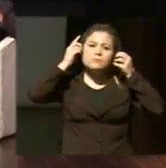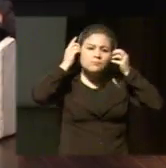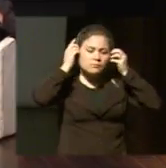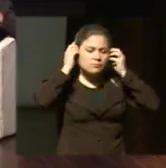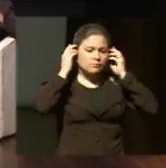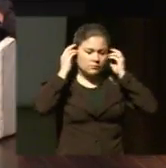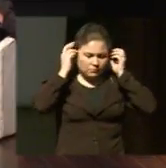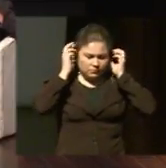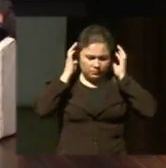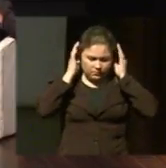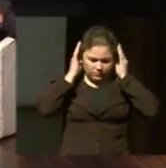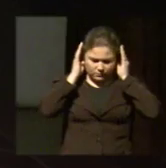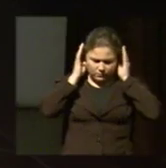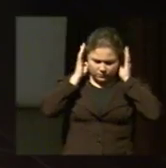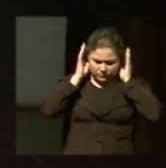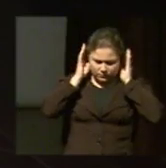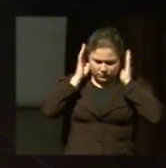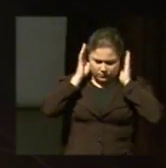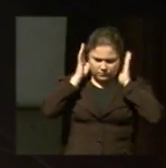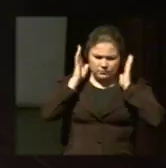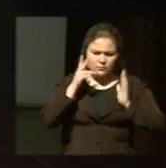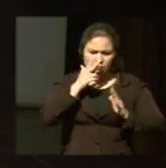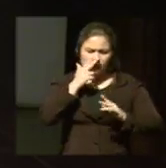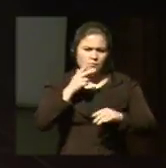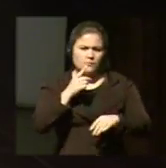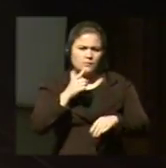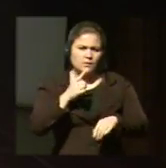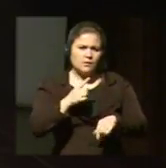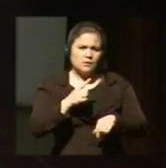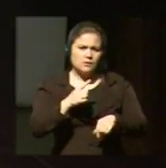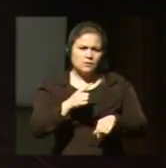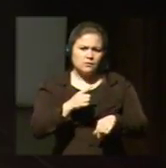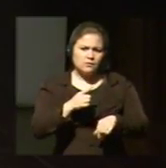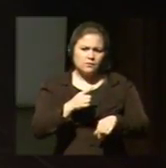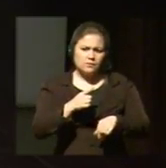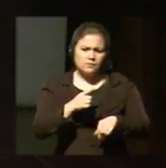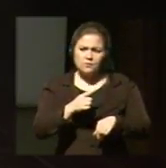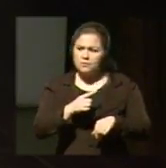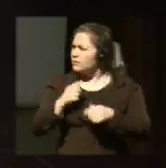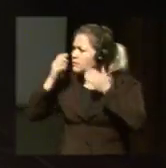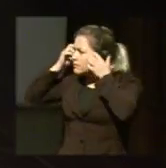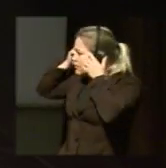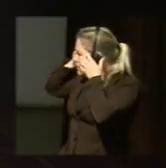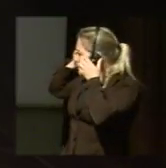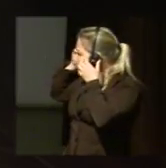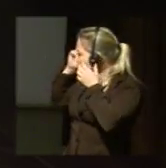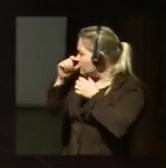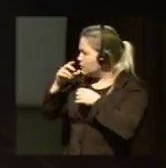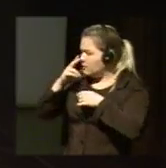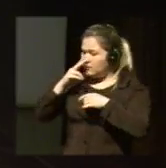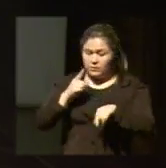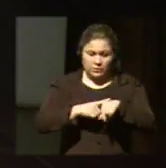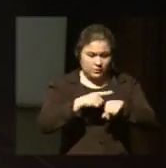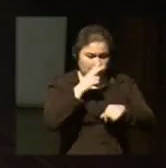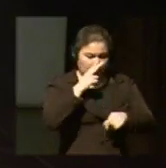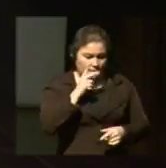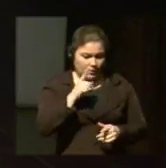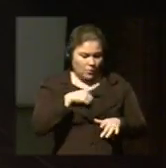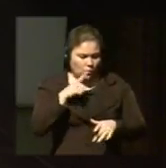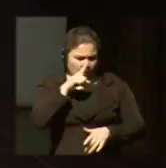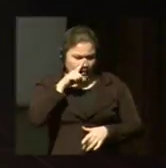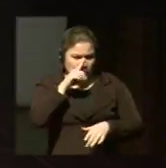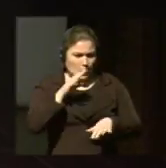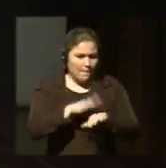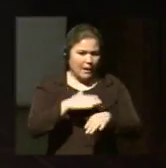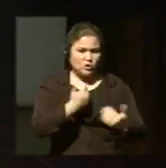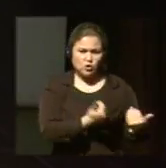Eben nicht. Also momentan ist es so, dass eher eine Gefahr ist von jüngeren Menschen. Bei älteren Menschen, je älter der